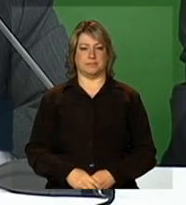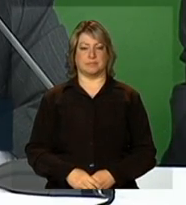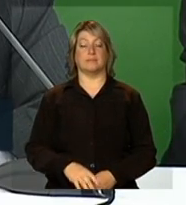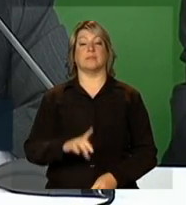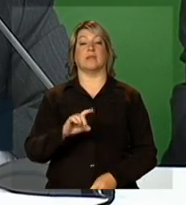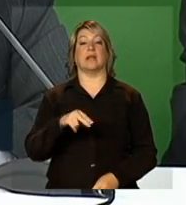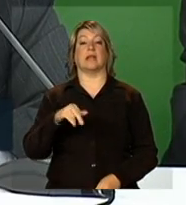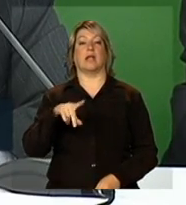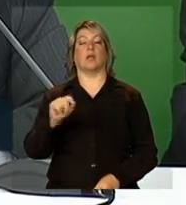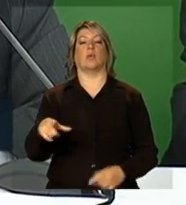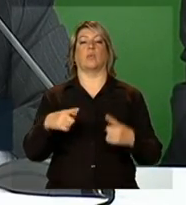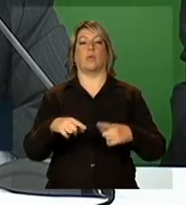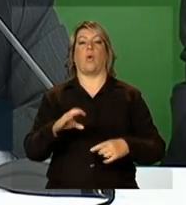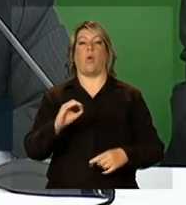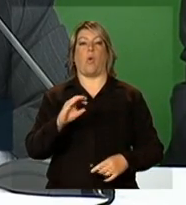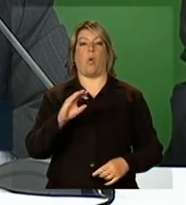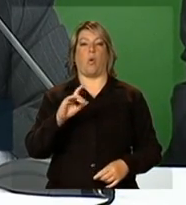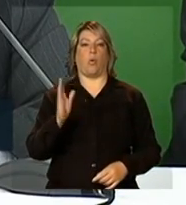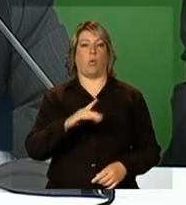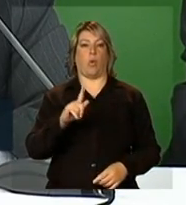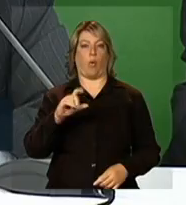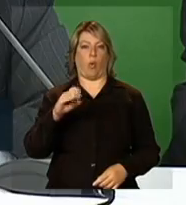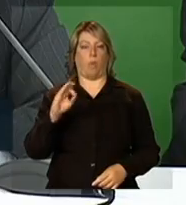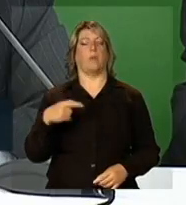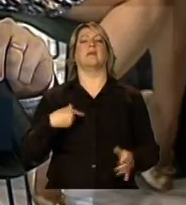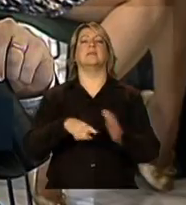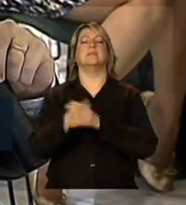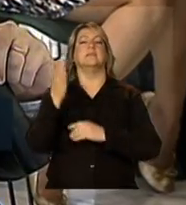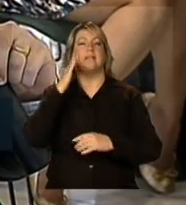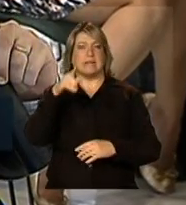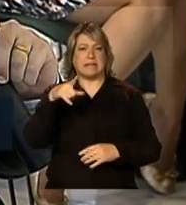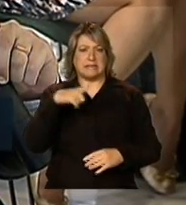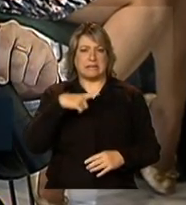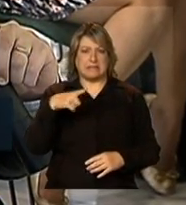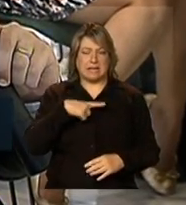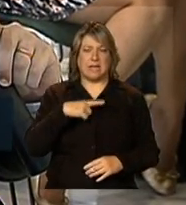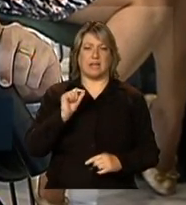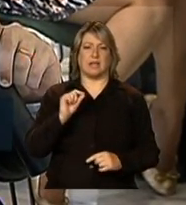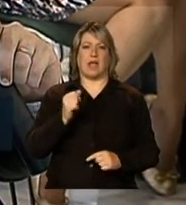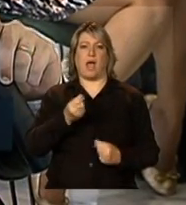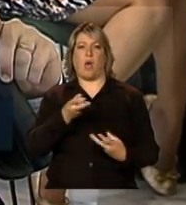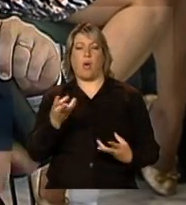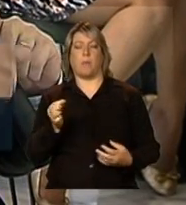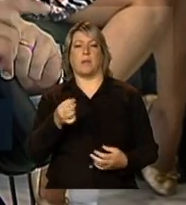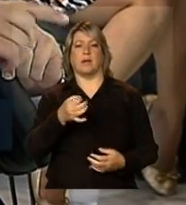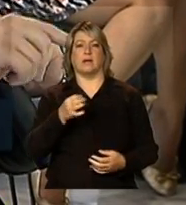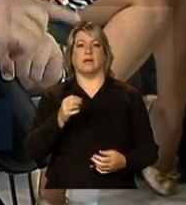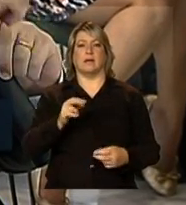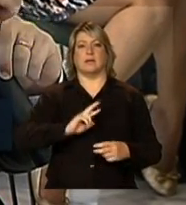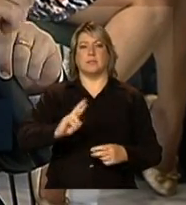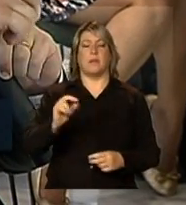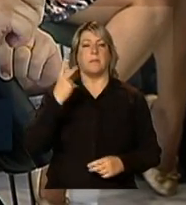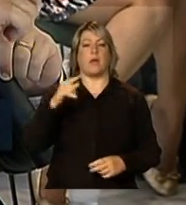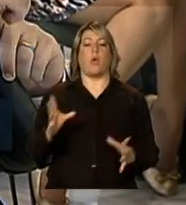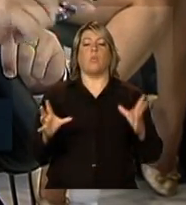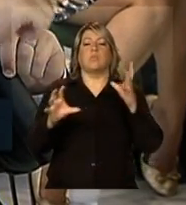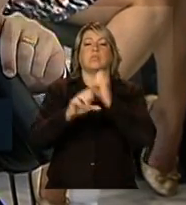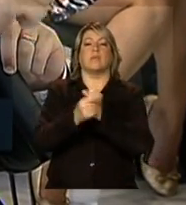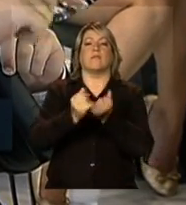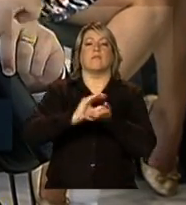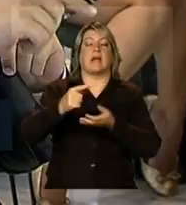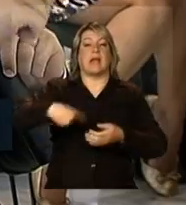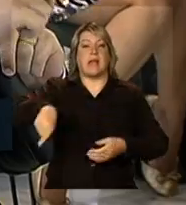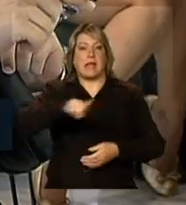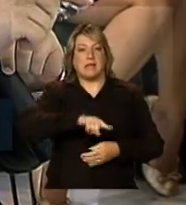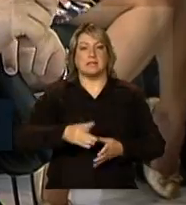Danilo Fariello, do Globo. Eu queria saber se os senhores têm alguma estimativa de volume de investimento desses portos